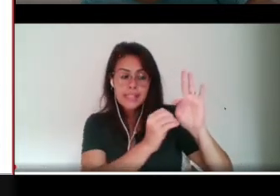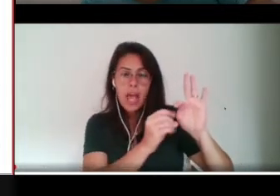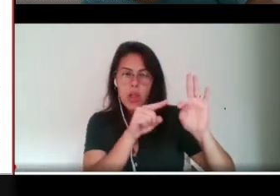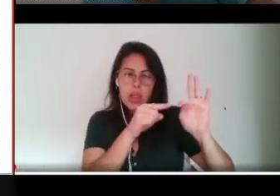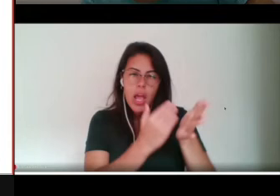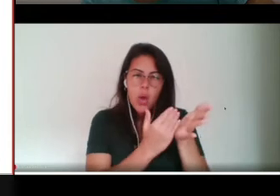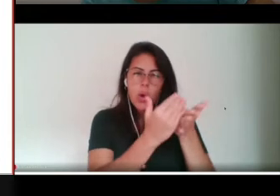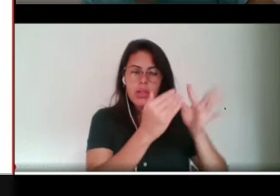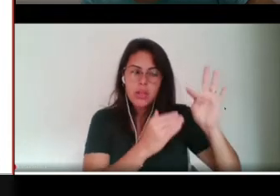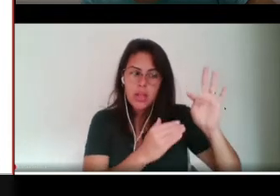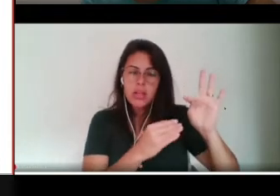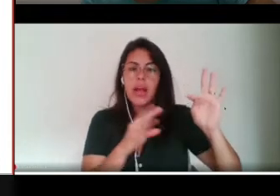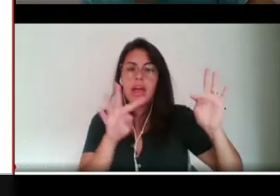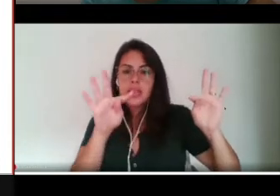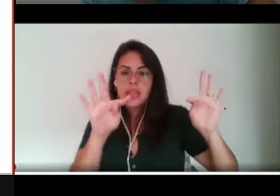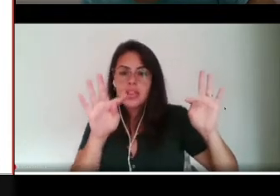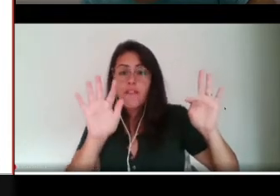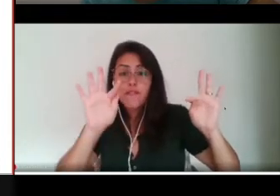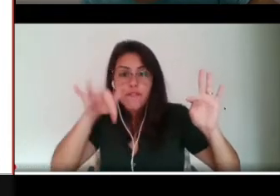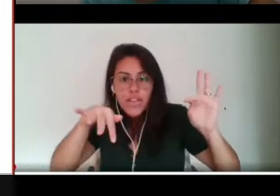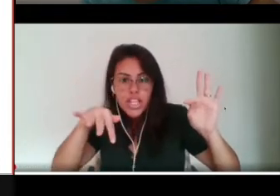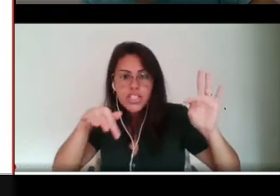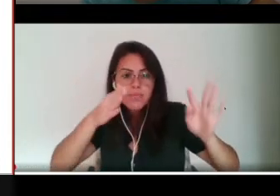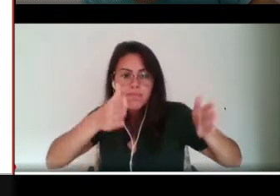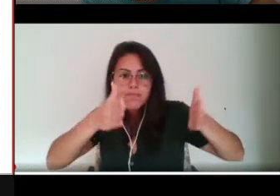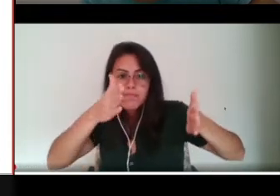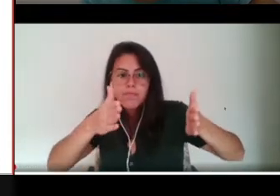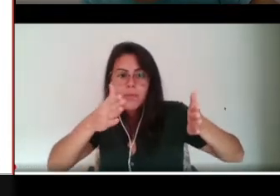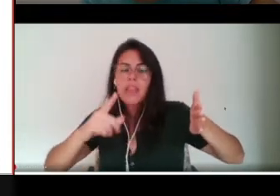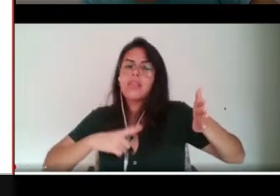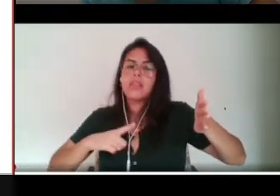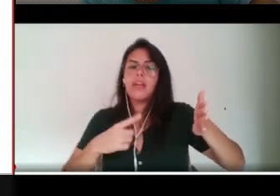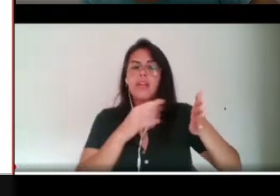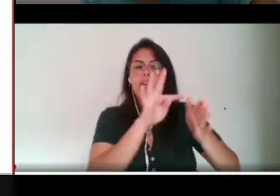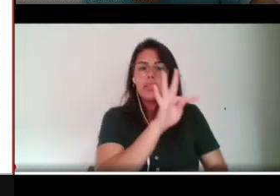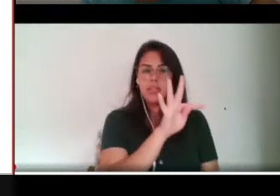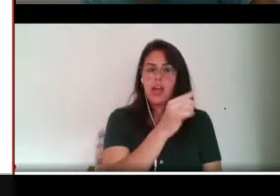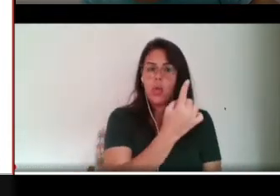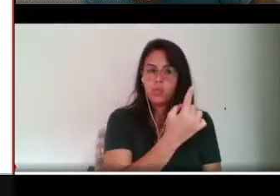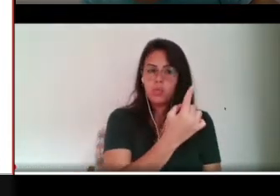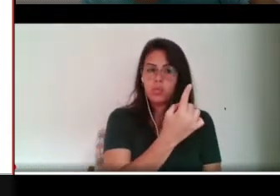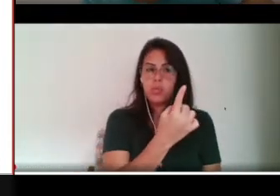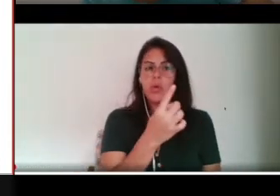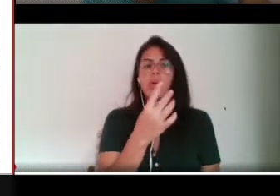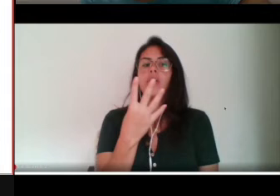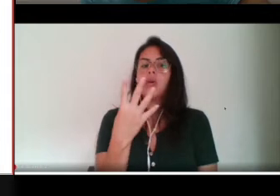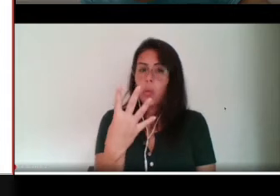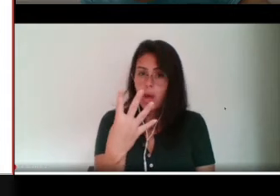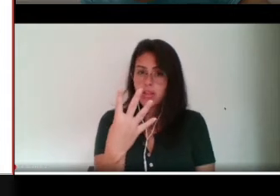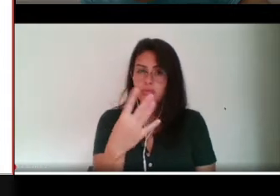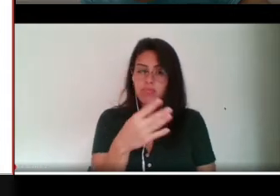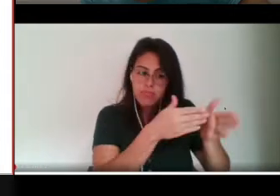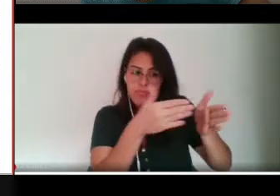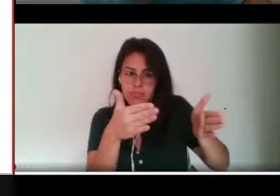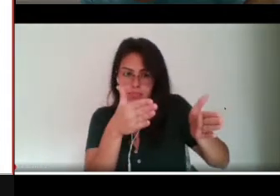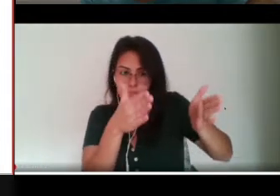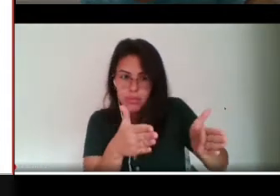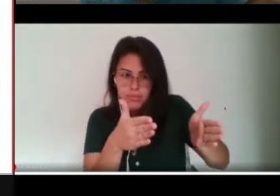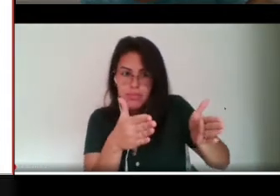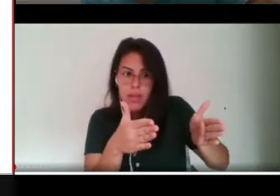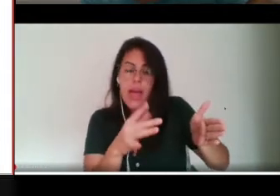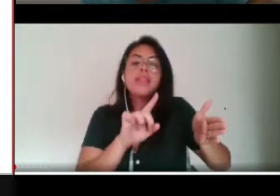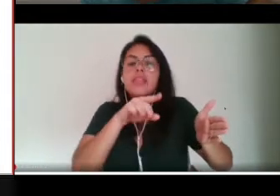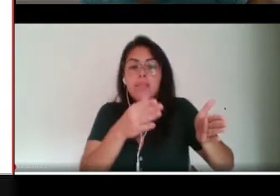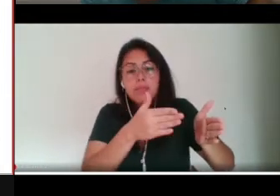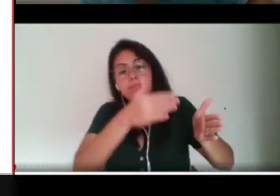eu tenho o tempo t1, e de 4 segundos até 9,1 segundos, que é o tempo total aqui,